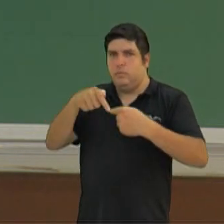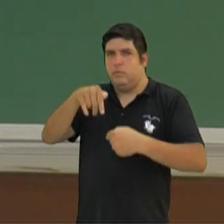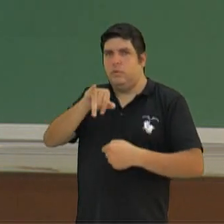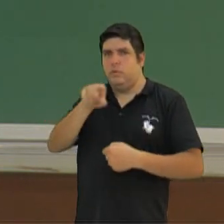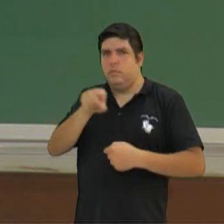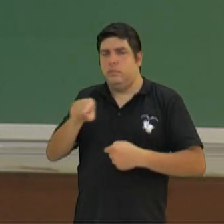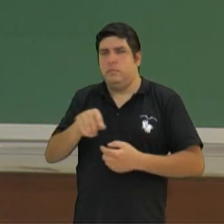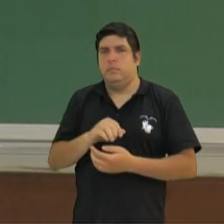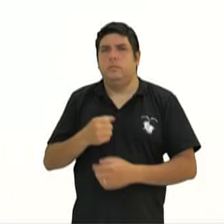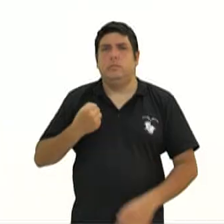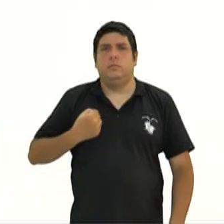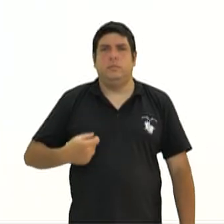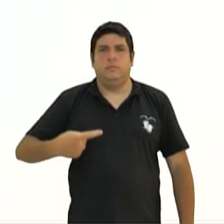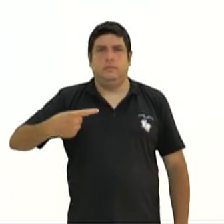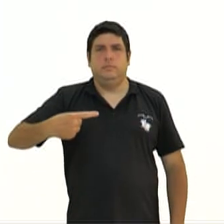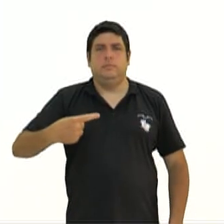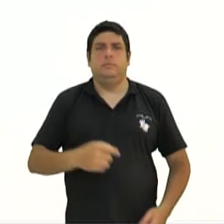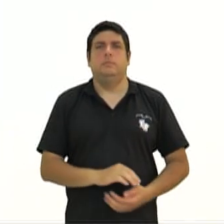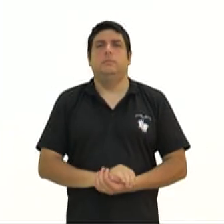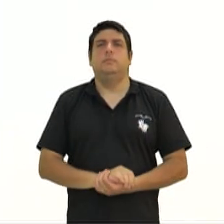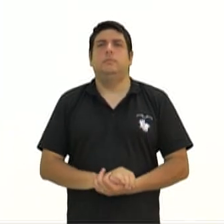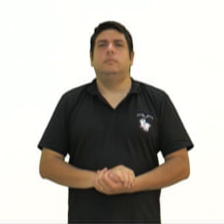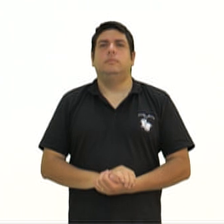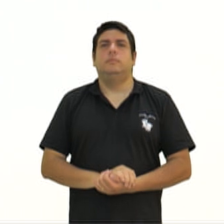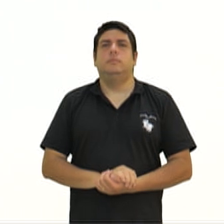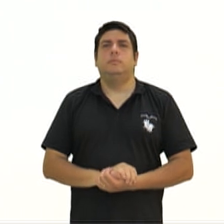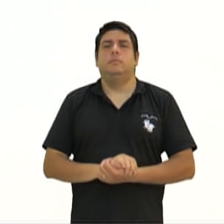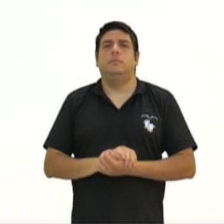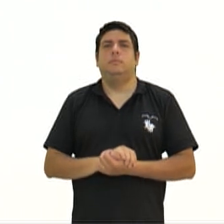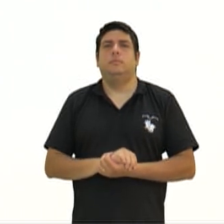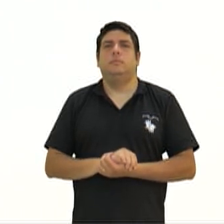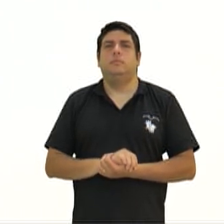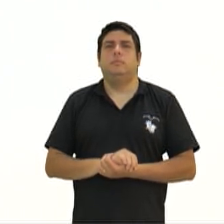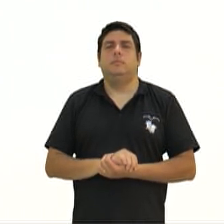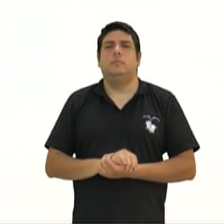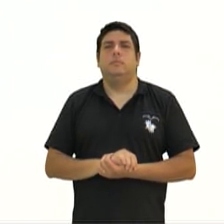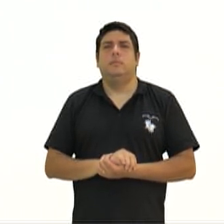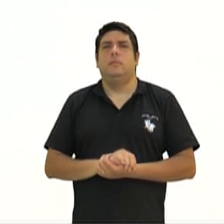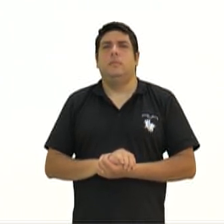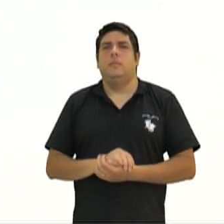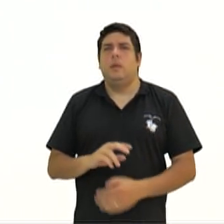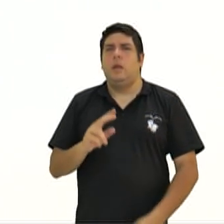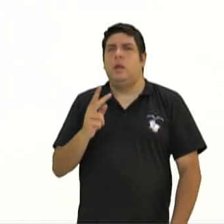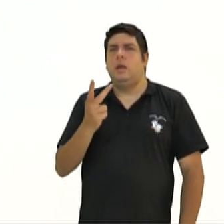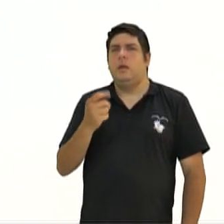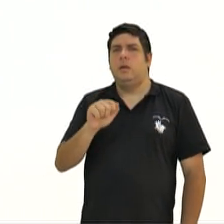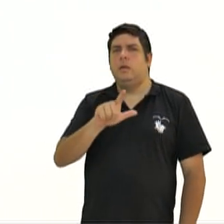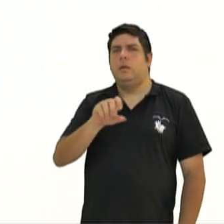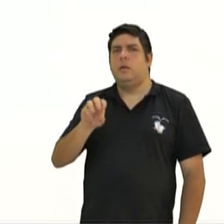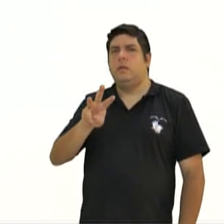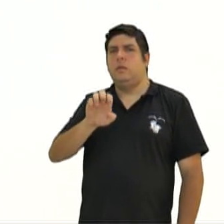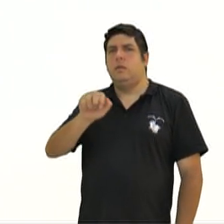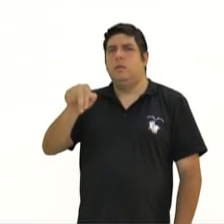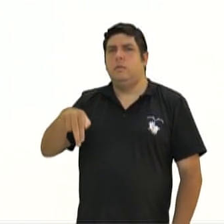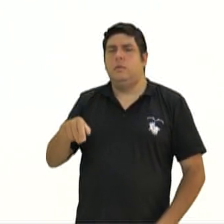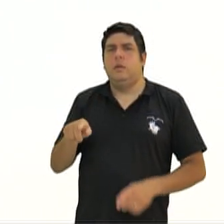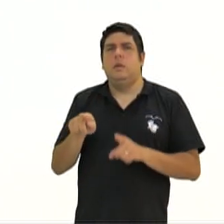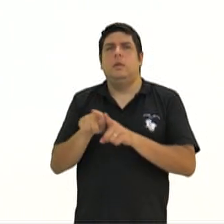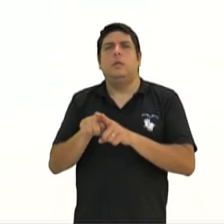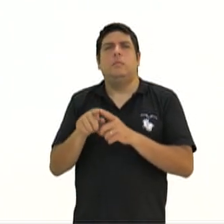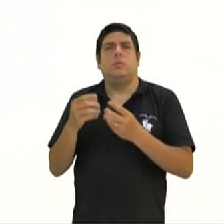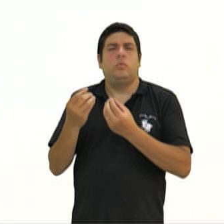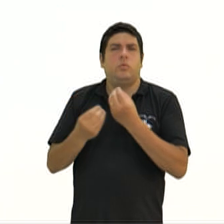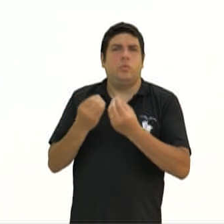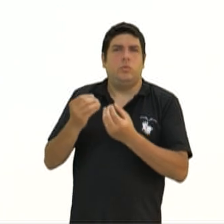1. Halloween is also called... O que o Halloween ele é chamado? Hallows Night